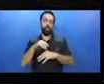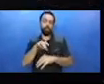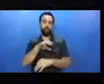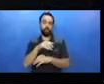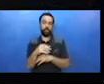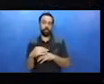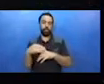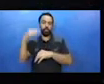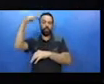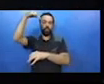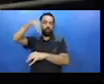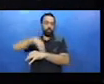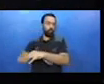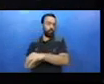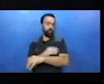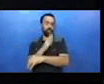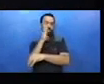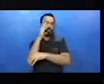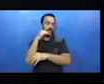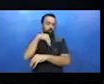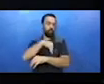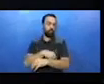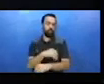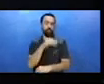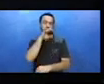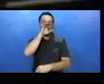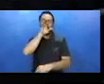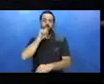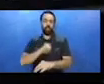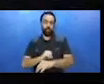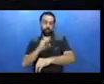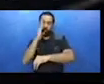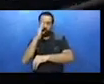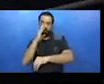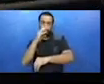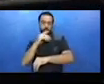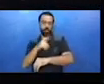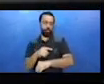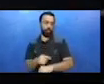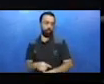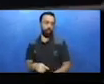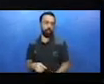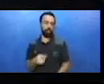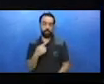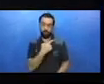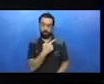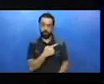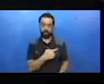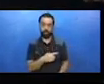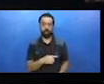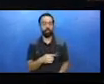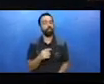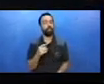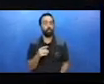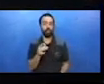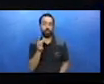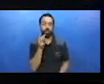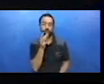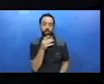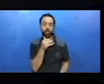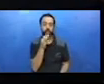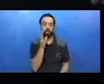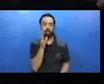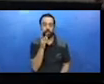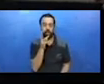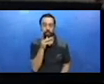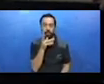afunda, ele sobe e afunda. E ele vai fazendo o percurso. De todos os nados, é o nado mais lento. Então o nado peito é o nado